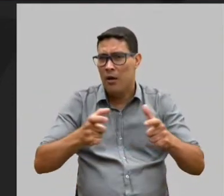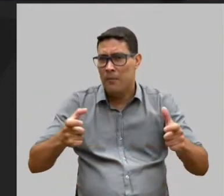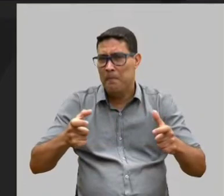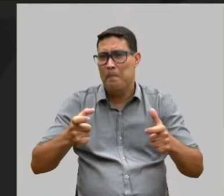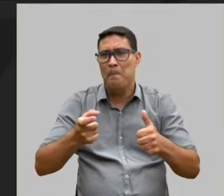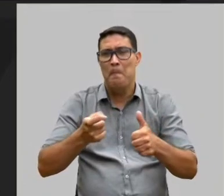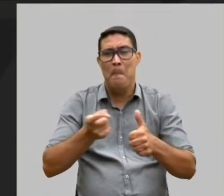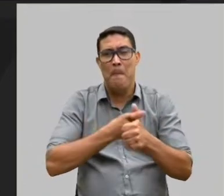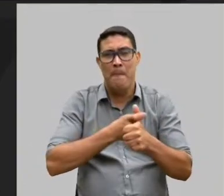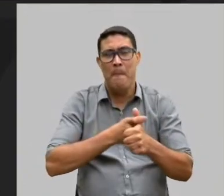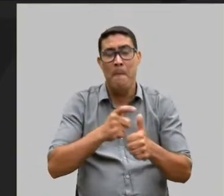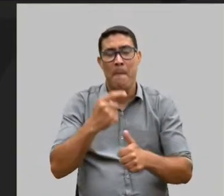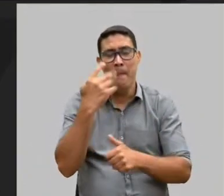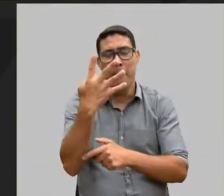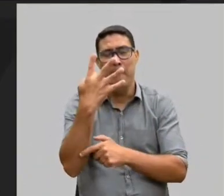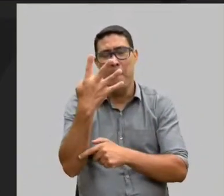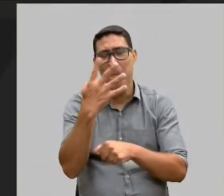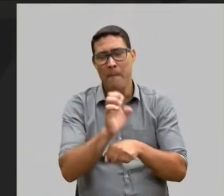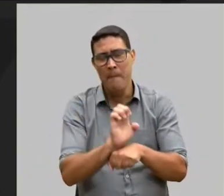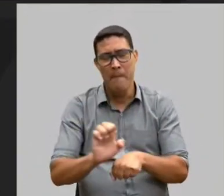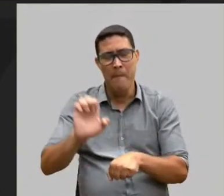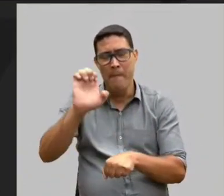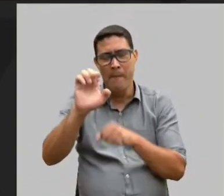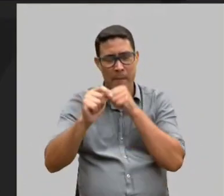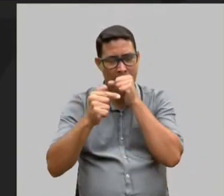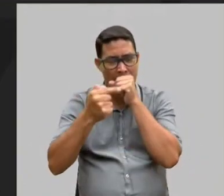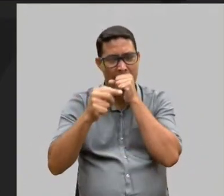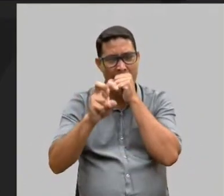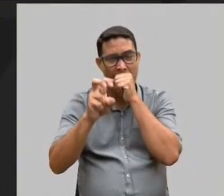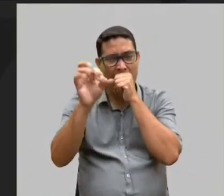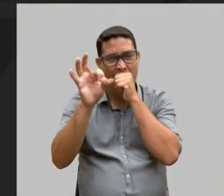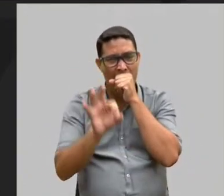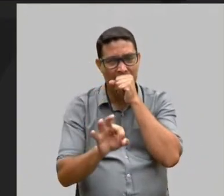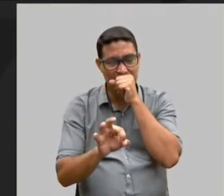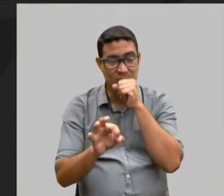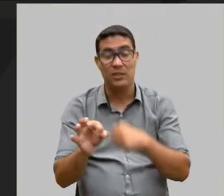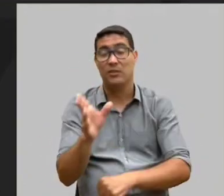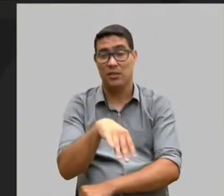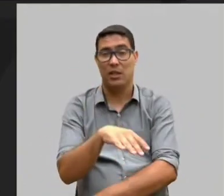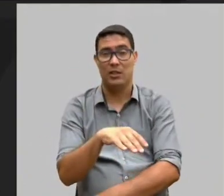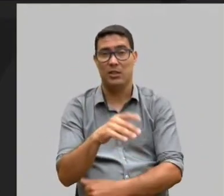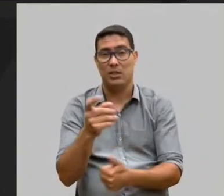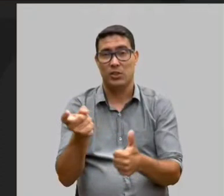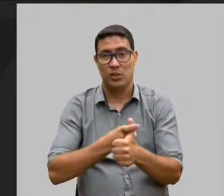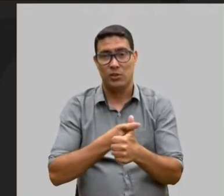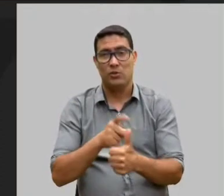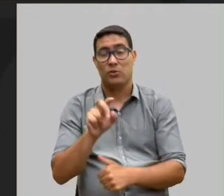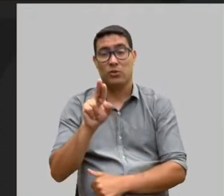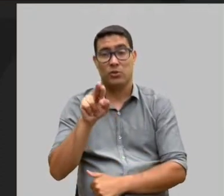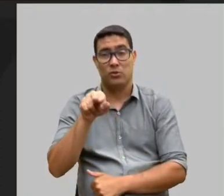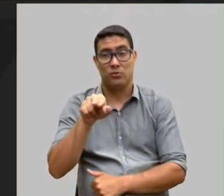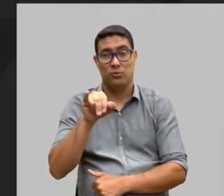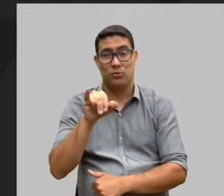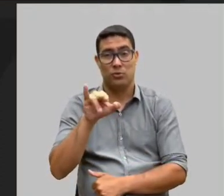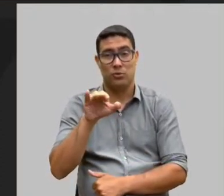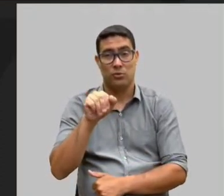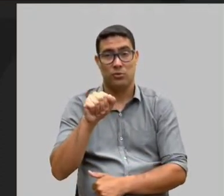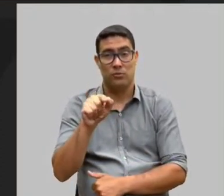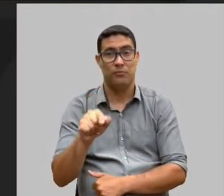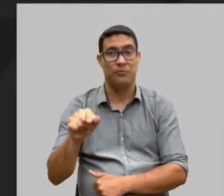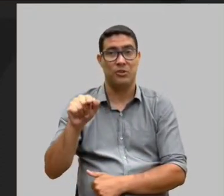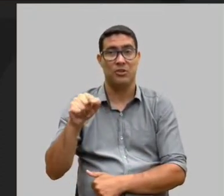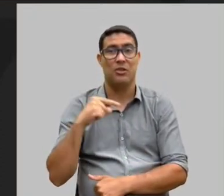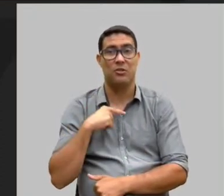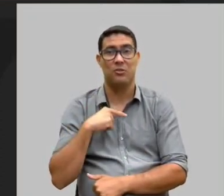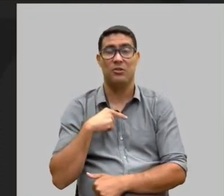quatro Estados né e representa 75% da dívida com a união Então quem quiser ver aí pode ver aí a